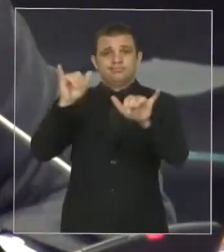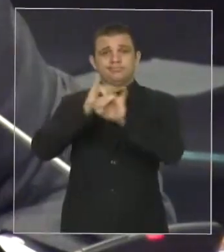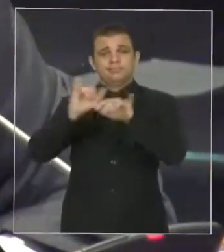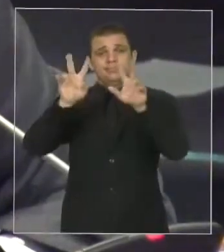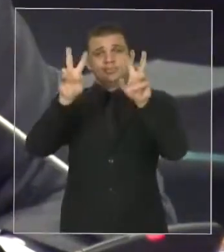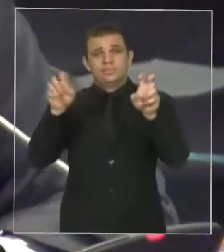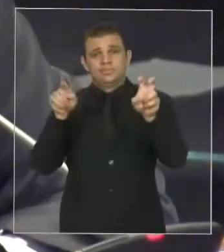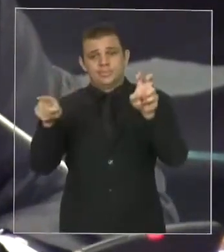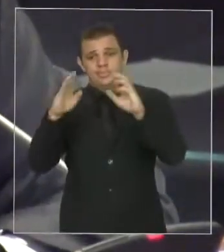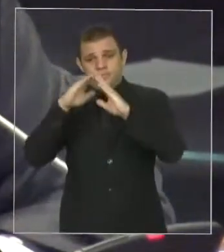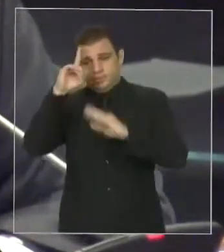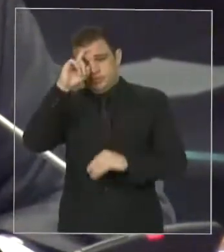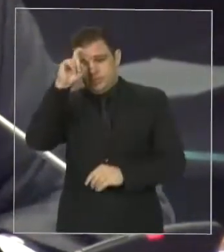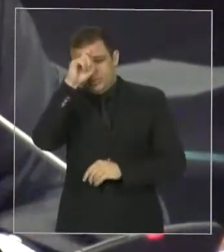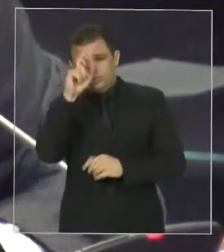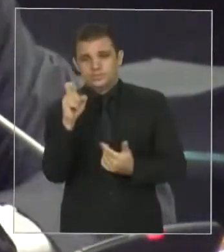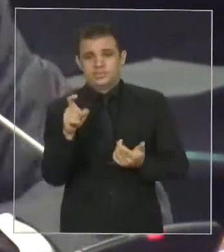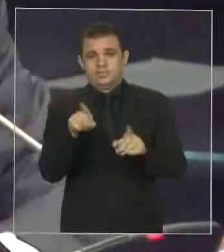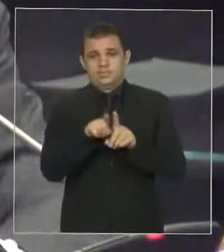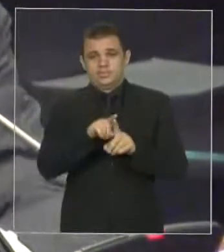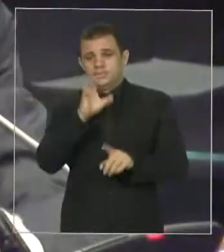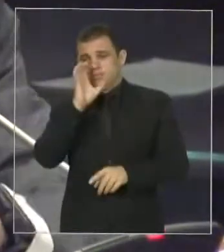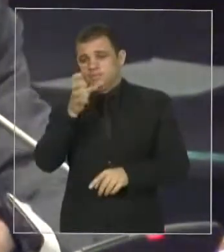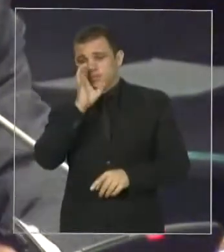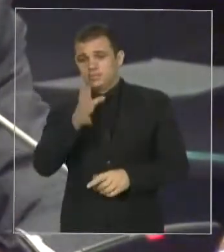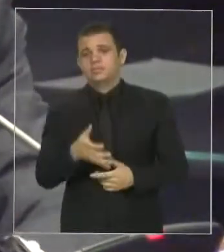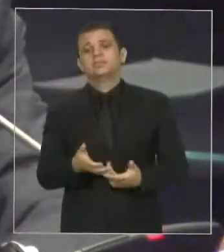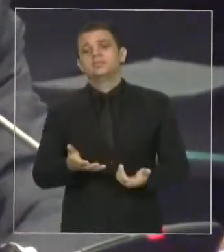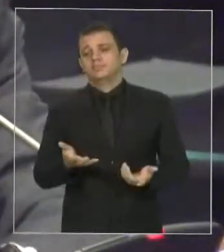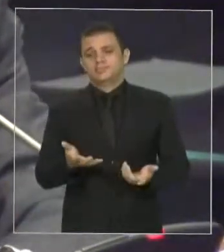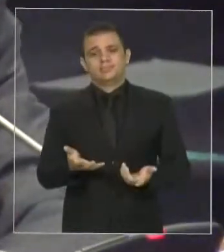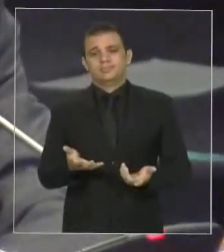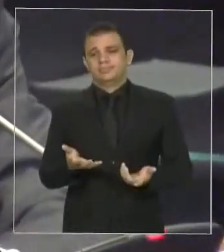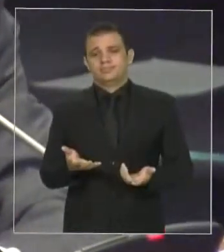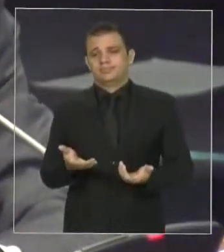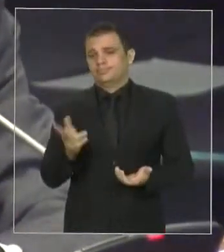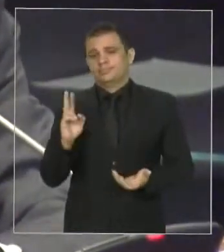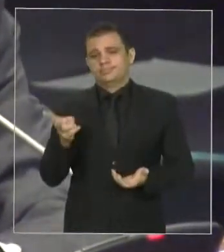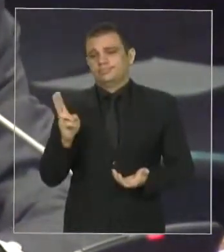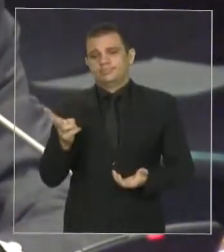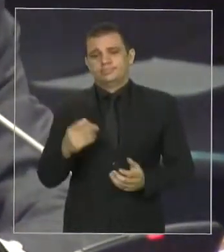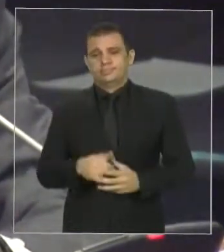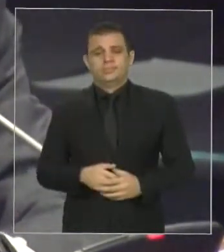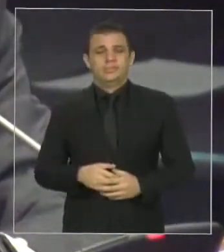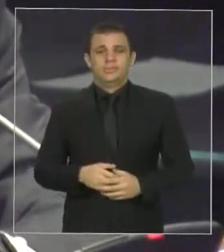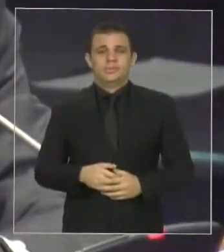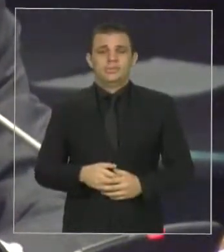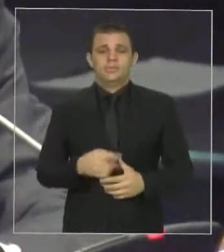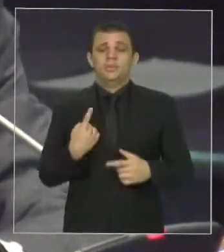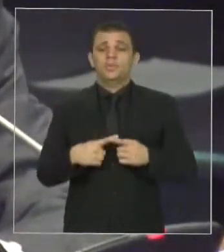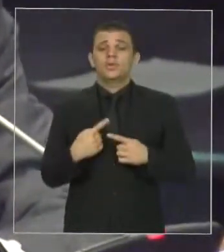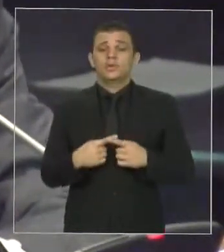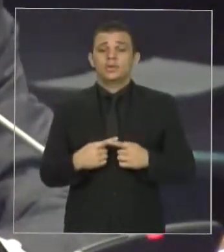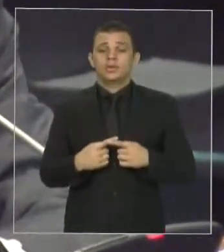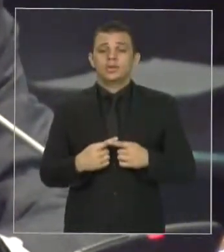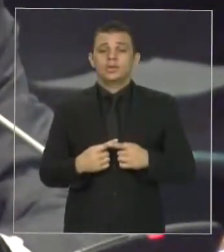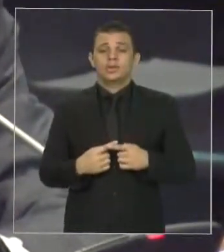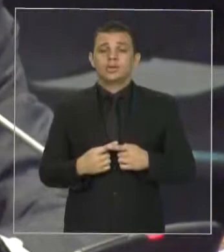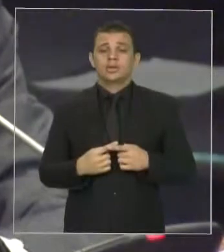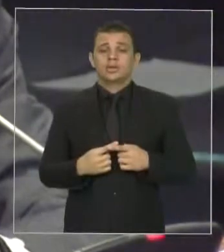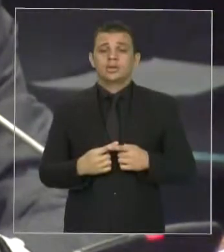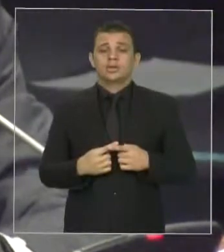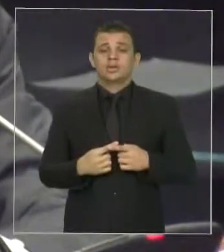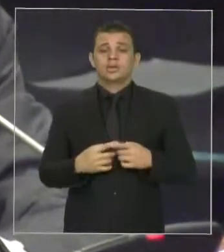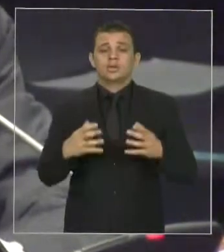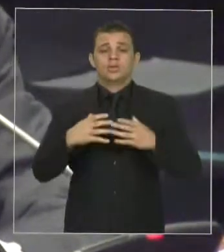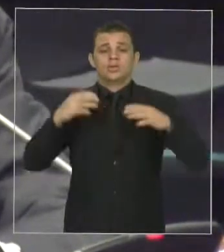aquela denúncia. Porque a grande mídia, ela faz um tribunal de exceção, não